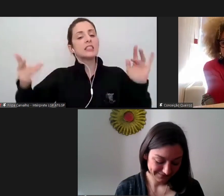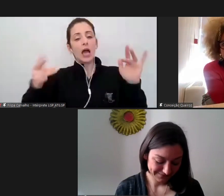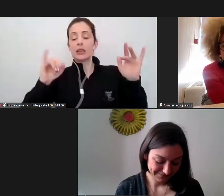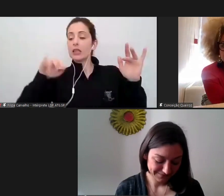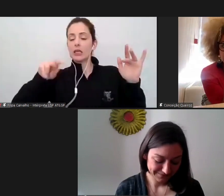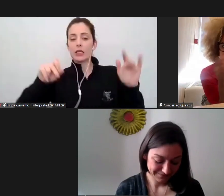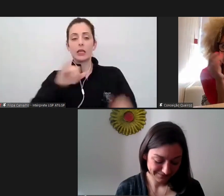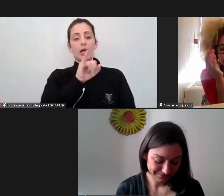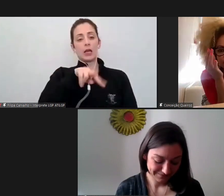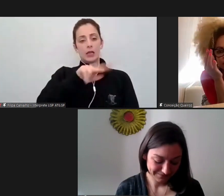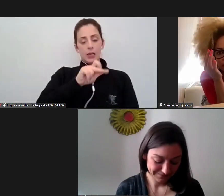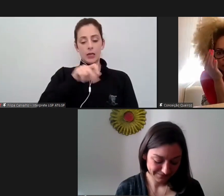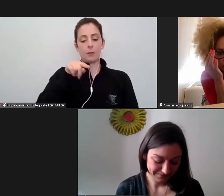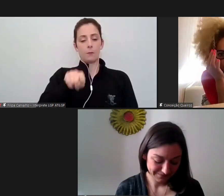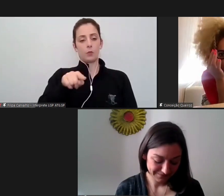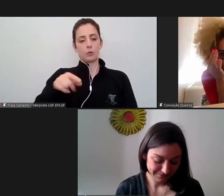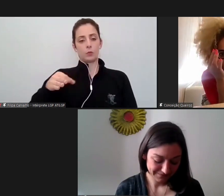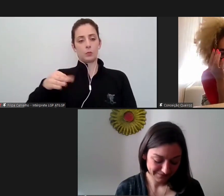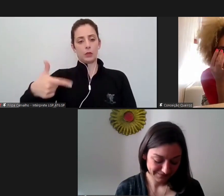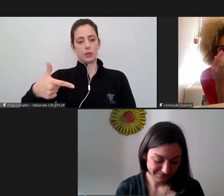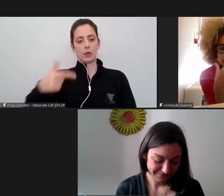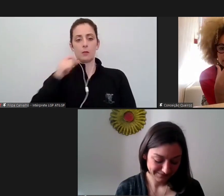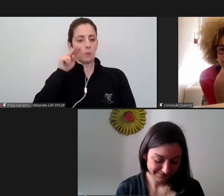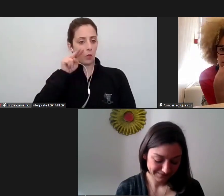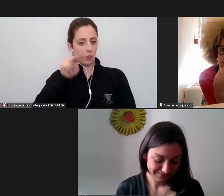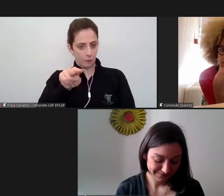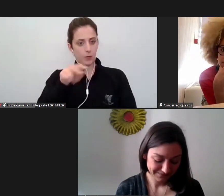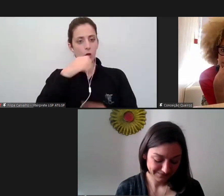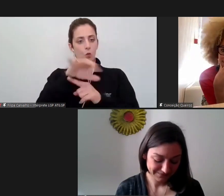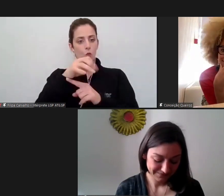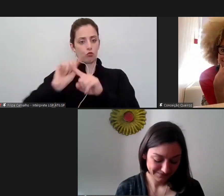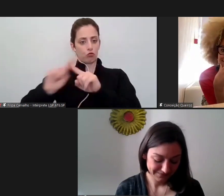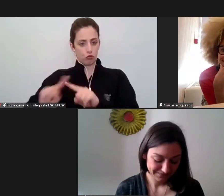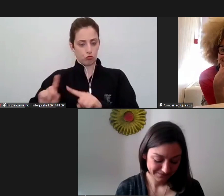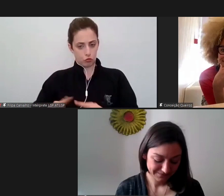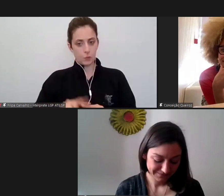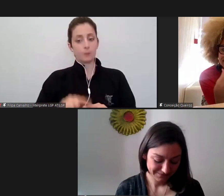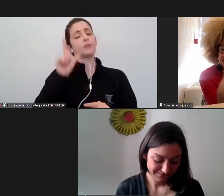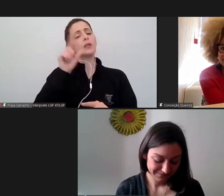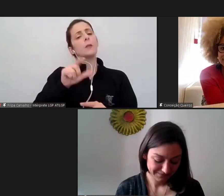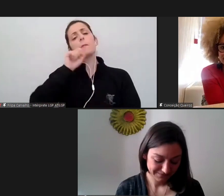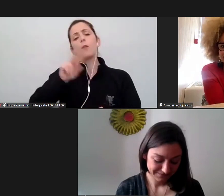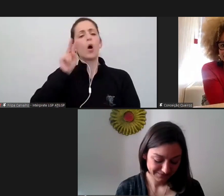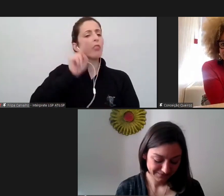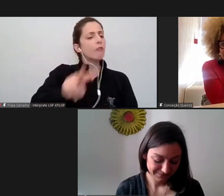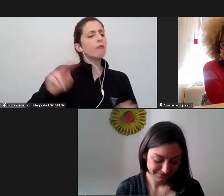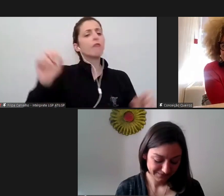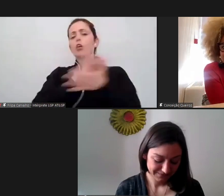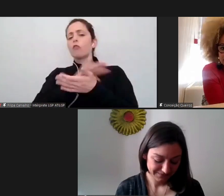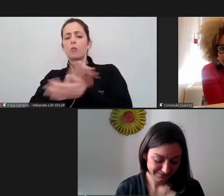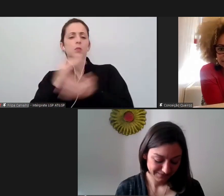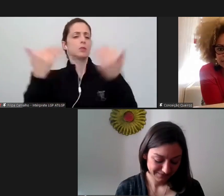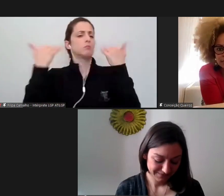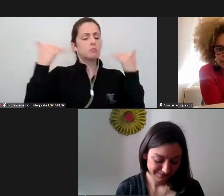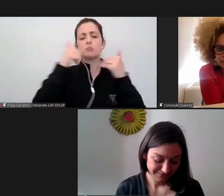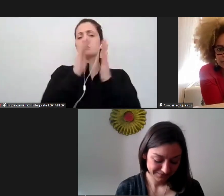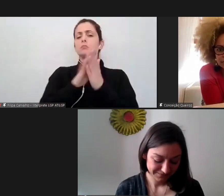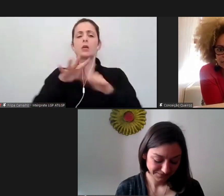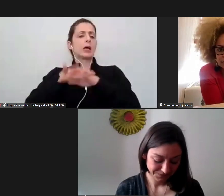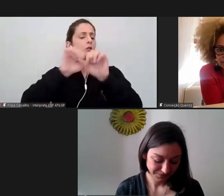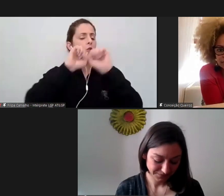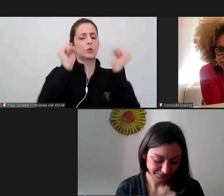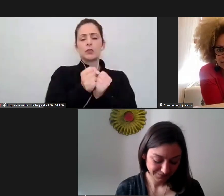em ina.pt. Podem ainda consultar e acompanhar todas as novidades e iniciativas do INA nas redes sociais